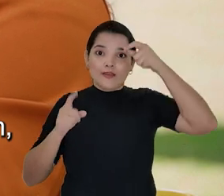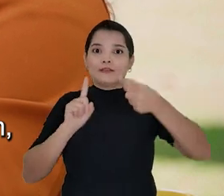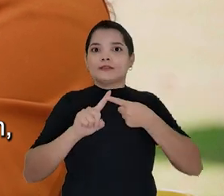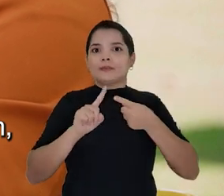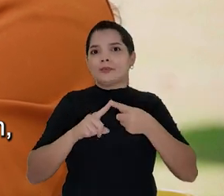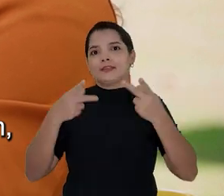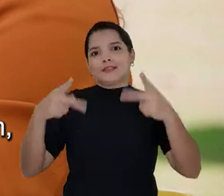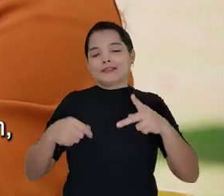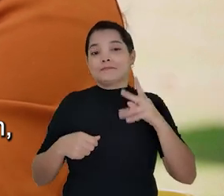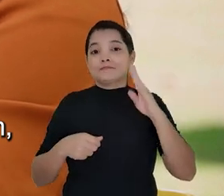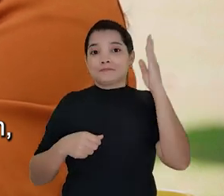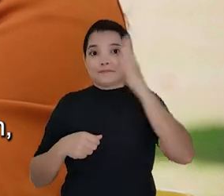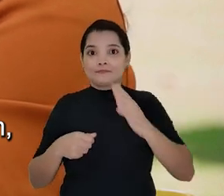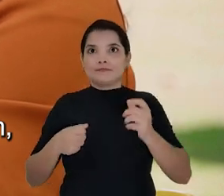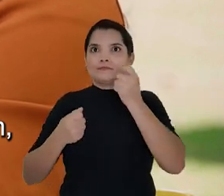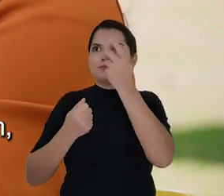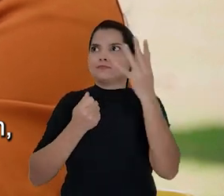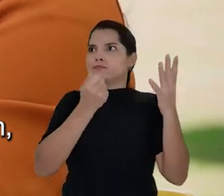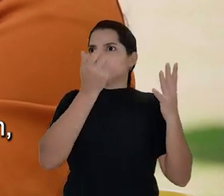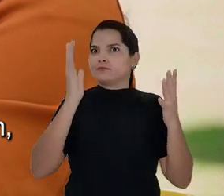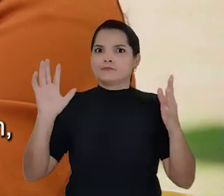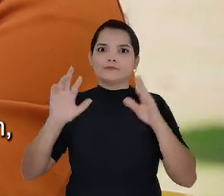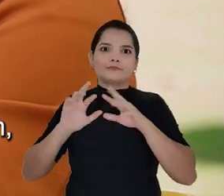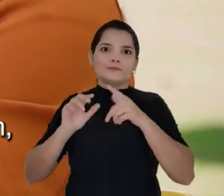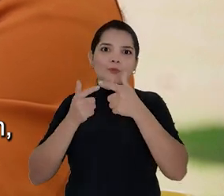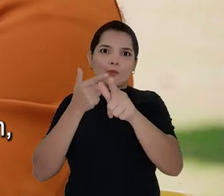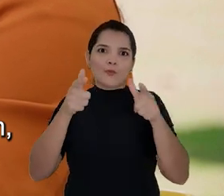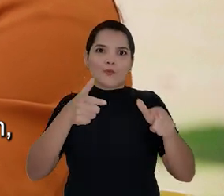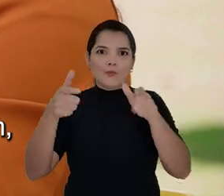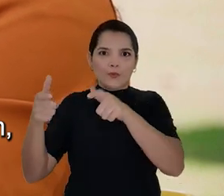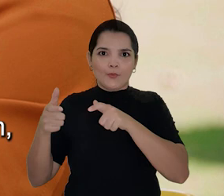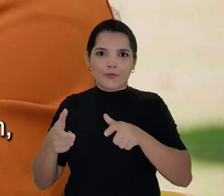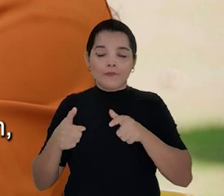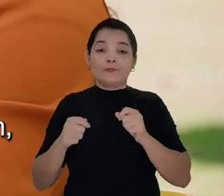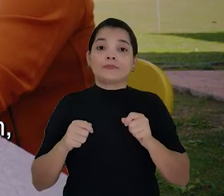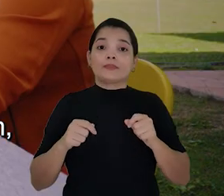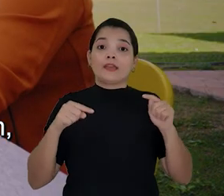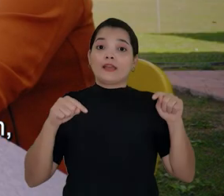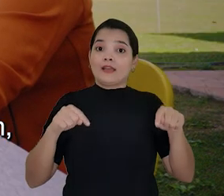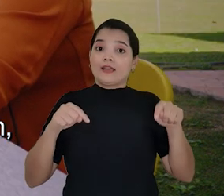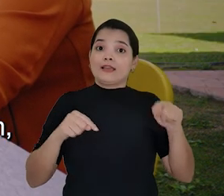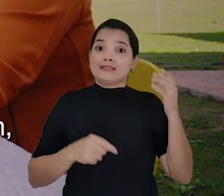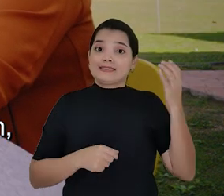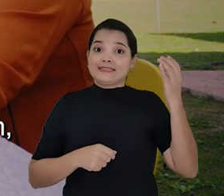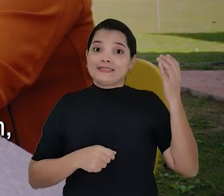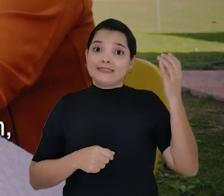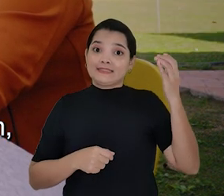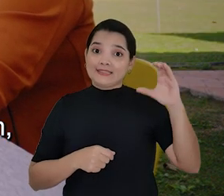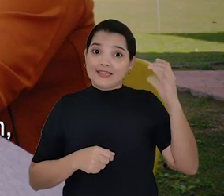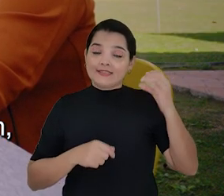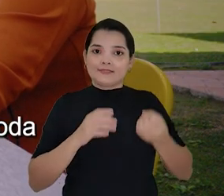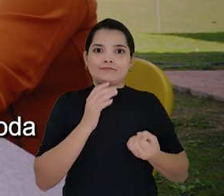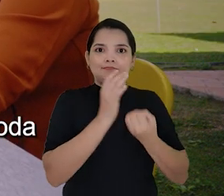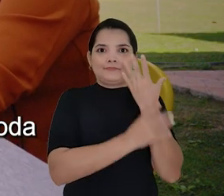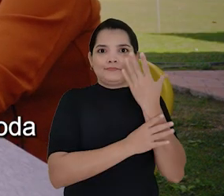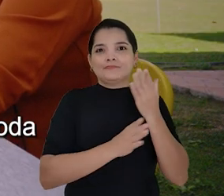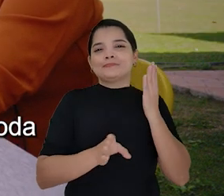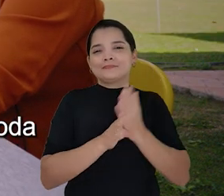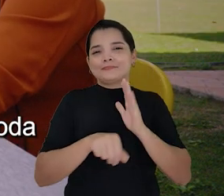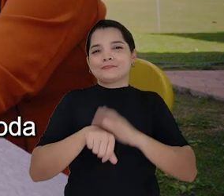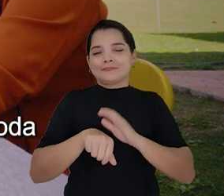outros biomas do país a ciência sim né podemos dizer a ciência gerada pelos povos